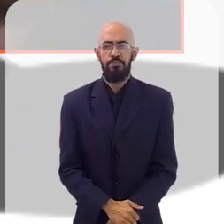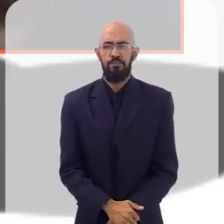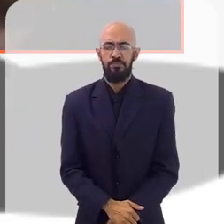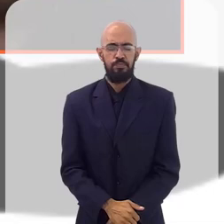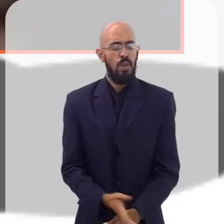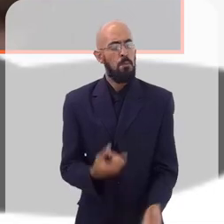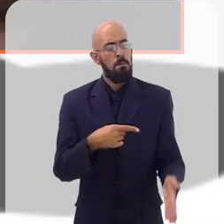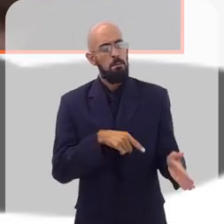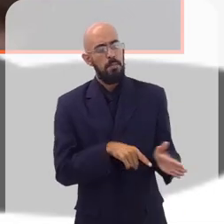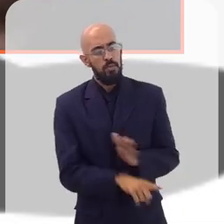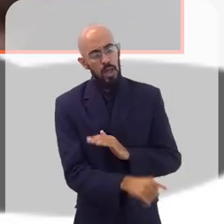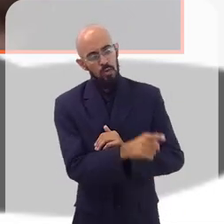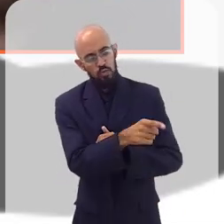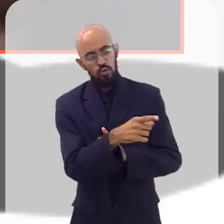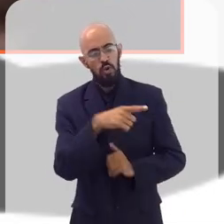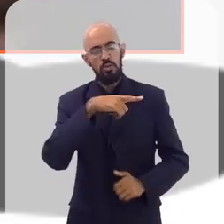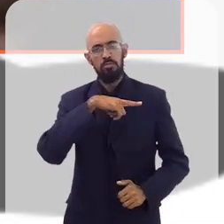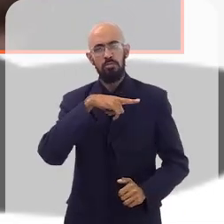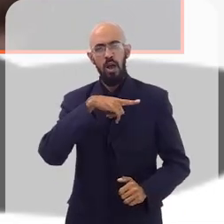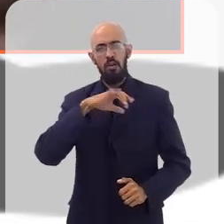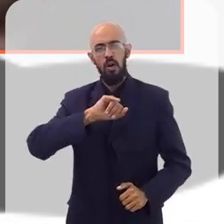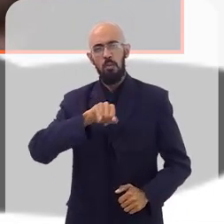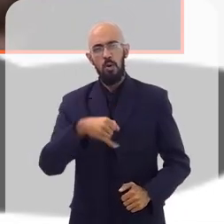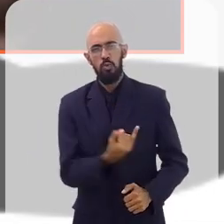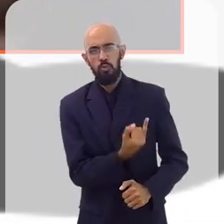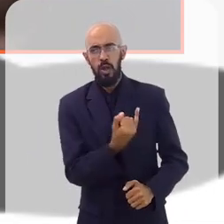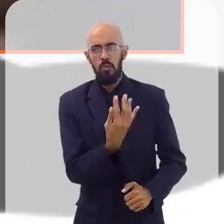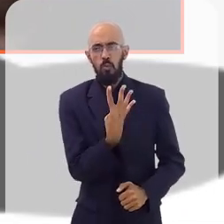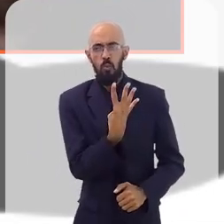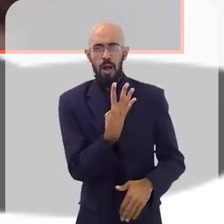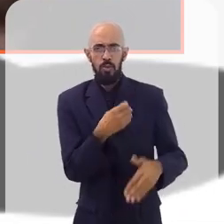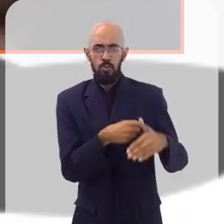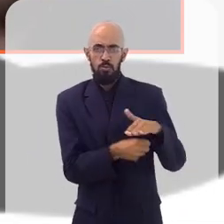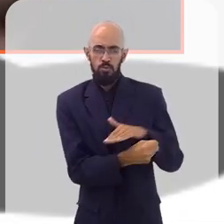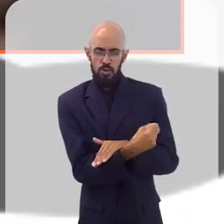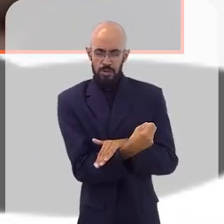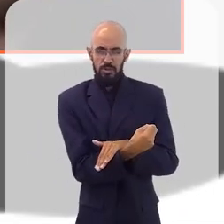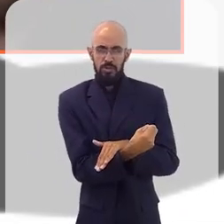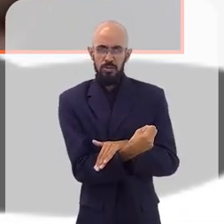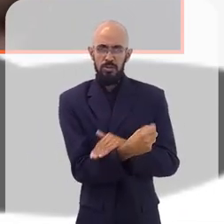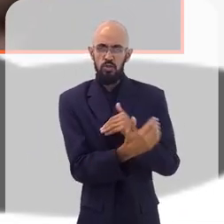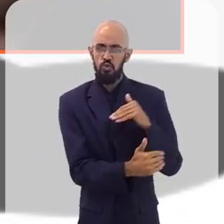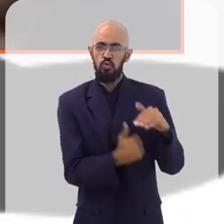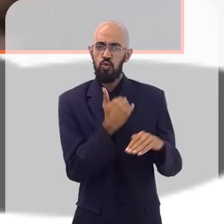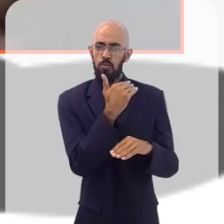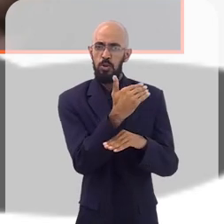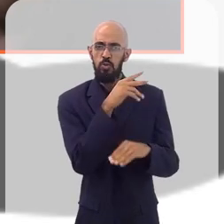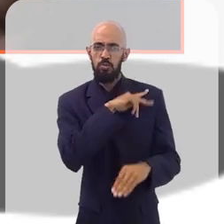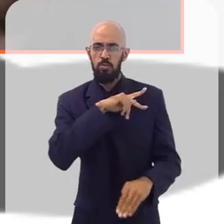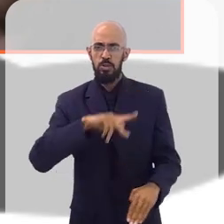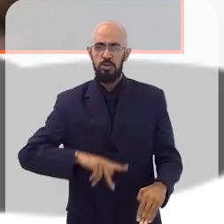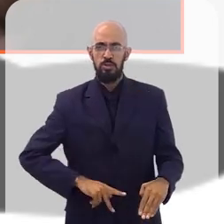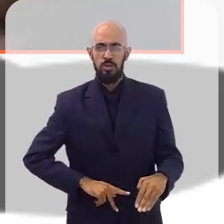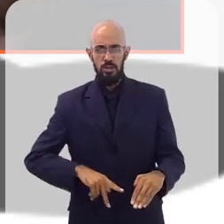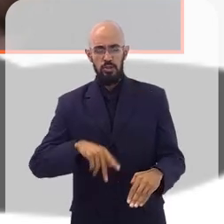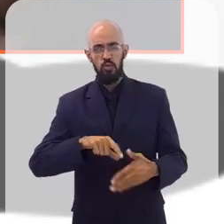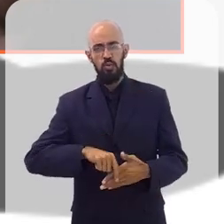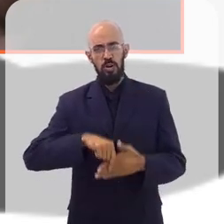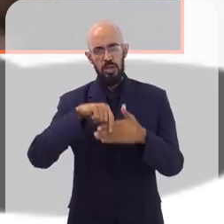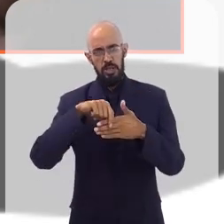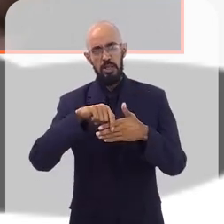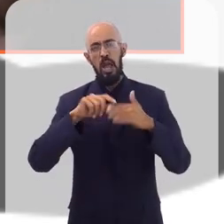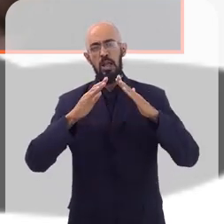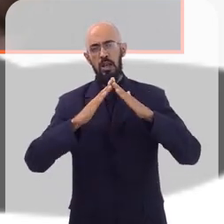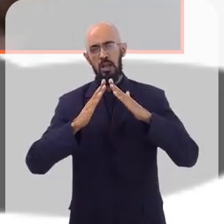de raça de qualquer tipo de deficiência Olá eu sou a ter tido a oportunidade de quatro